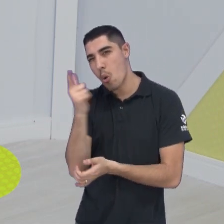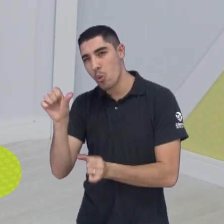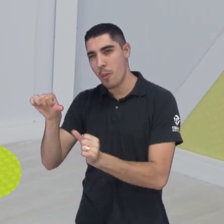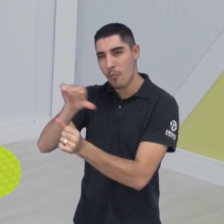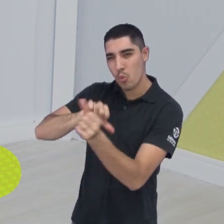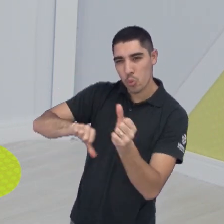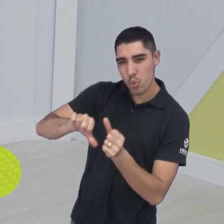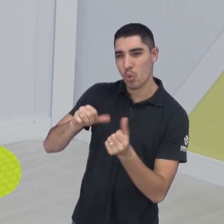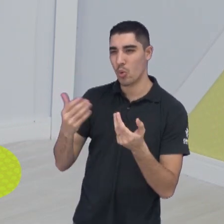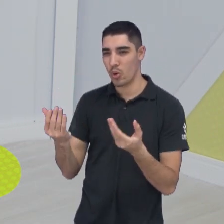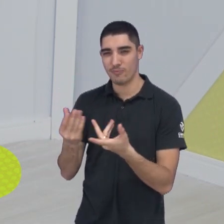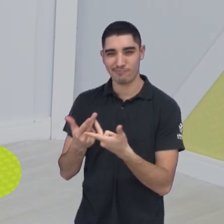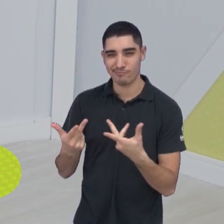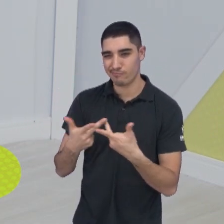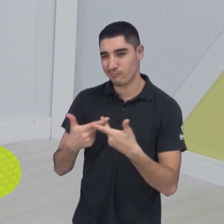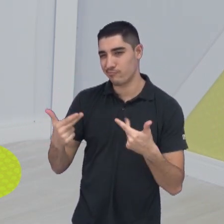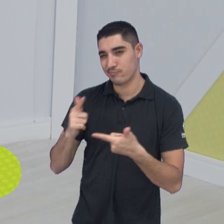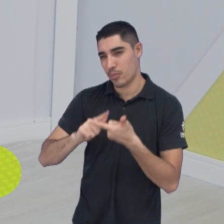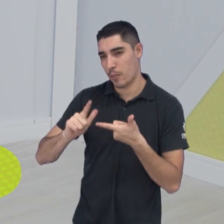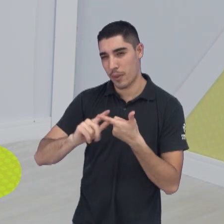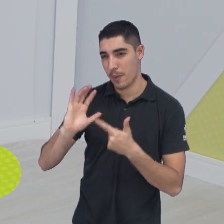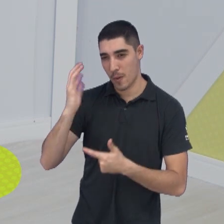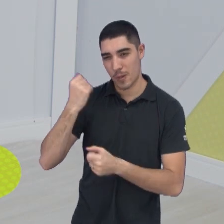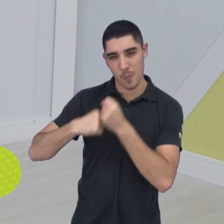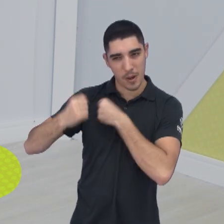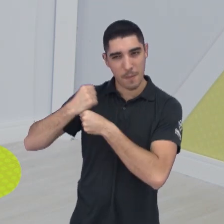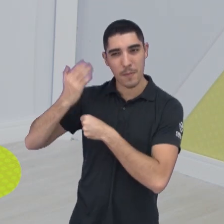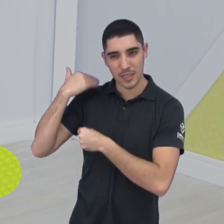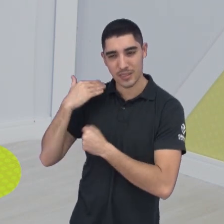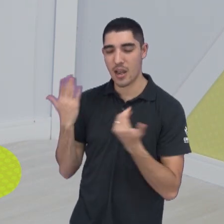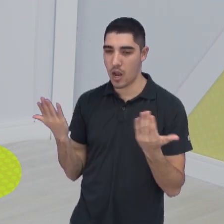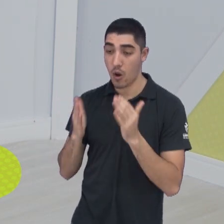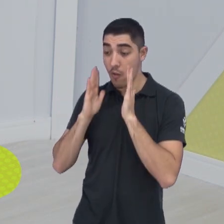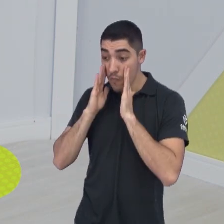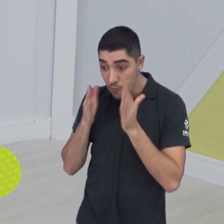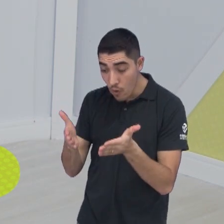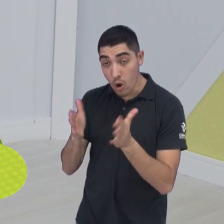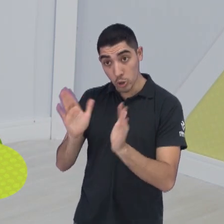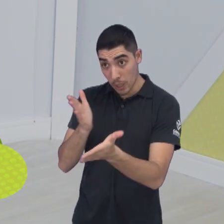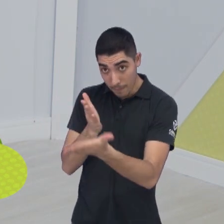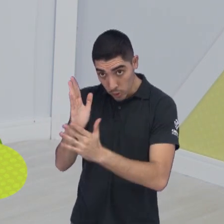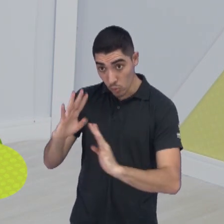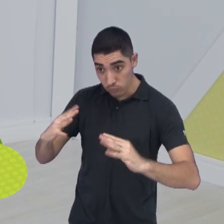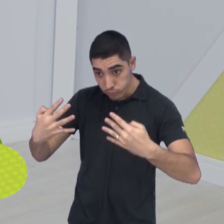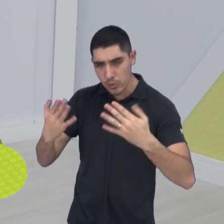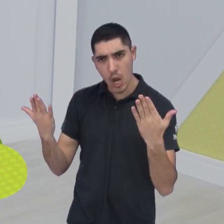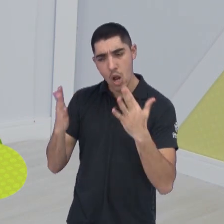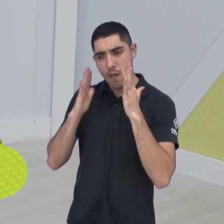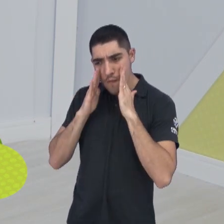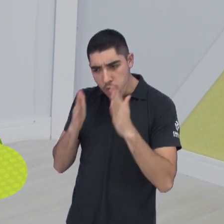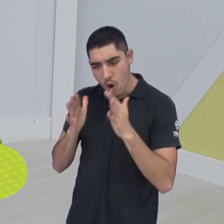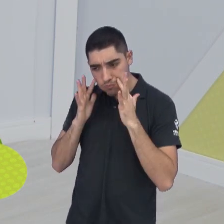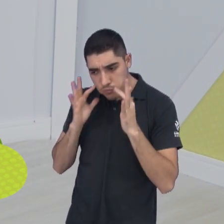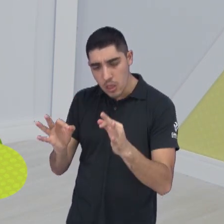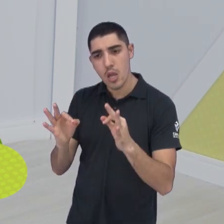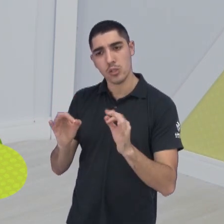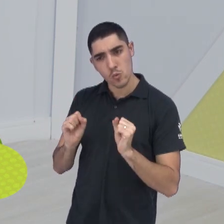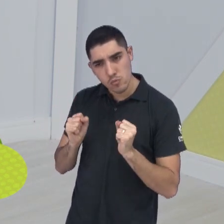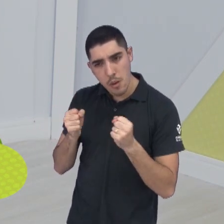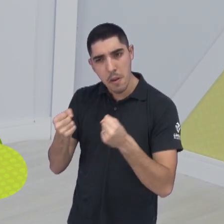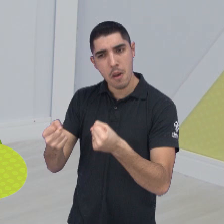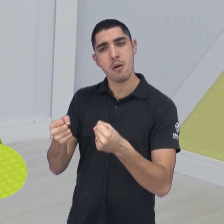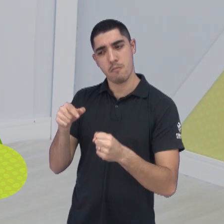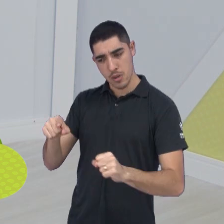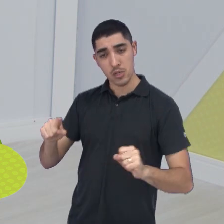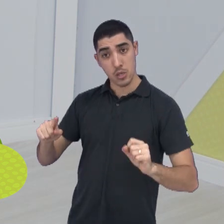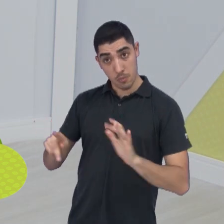num dia, terminou no outro, enfim, faz parte. Vamos agora focar, já que já está classificado, tentar um posicionamento um pouquinho melhor e aí ir com tudo para esse